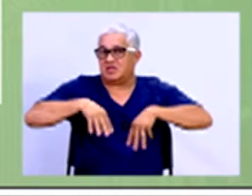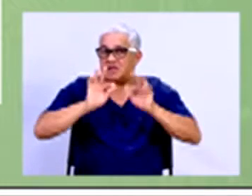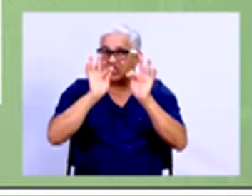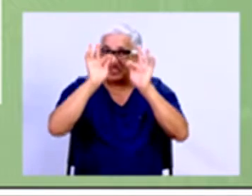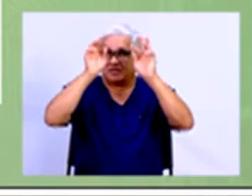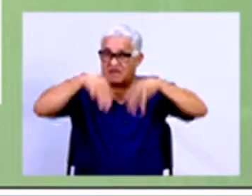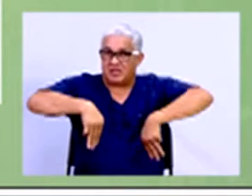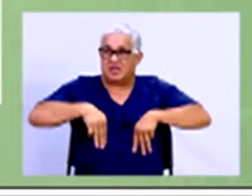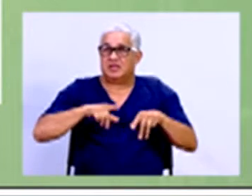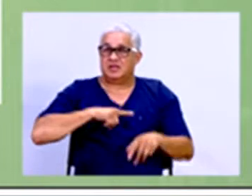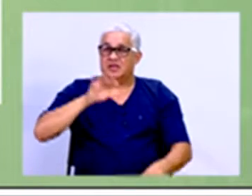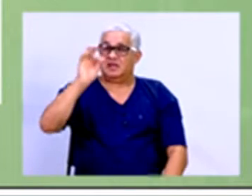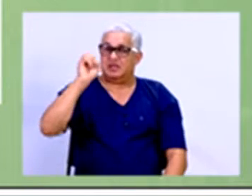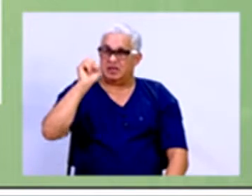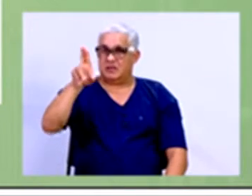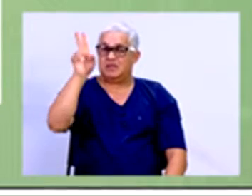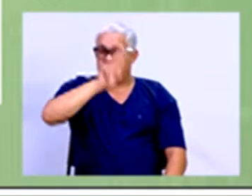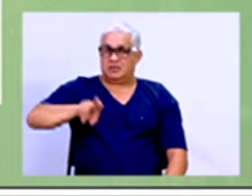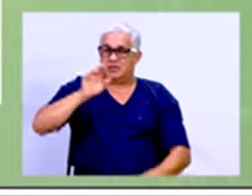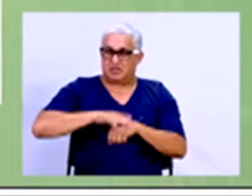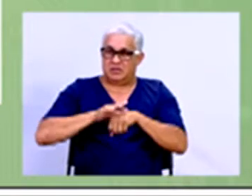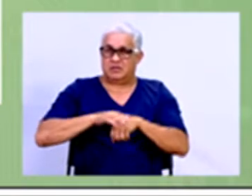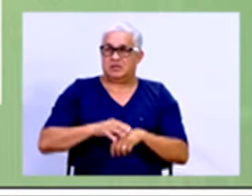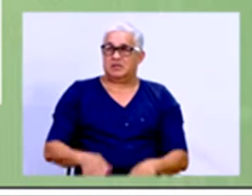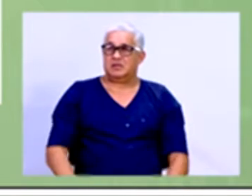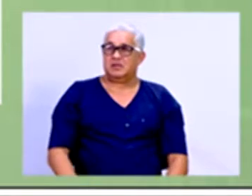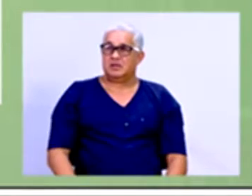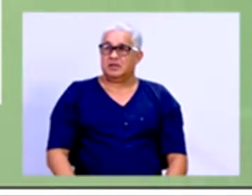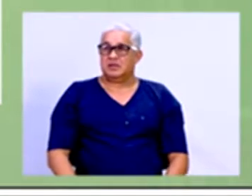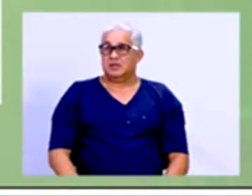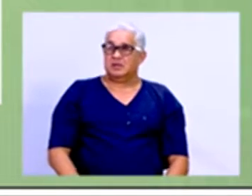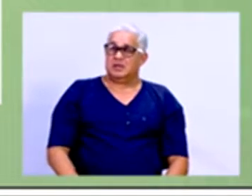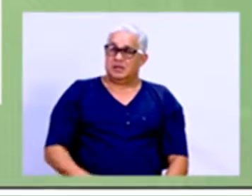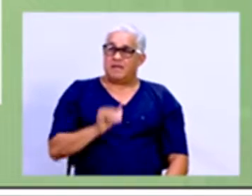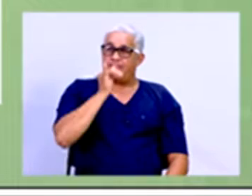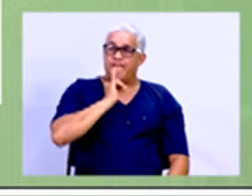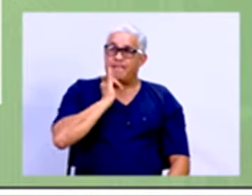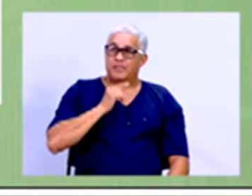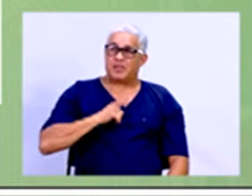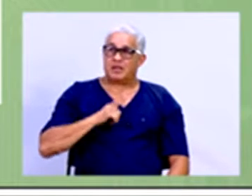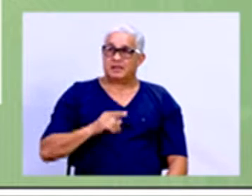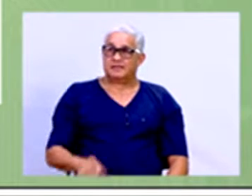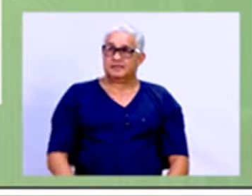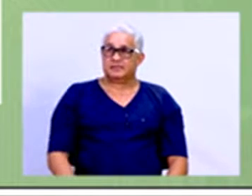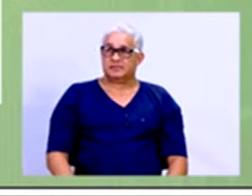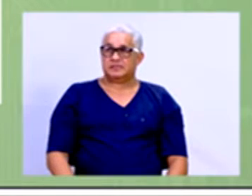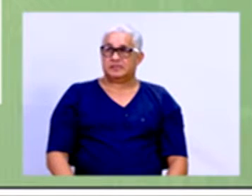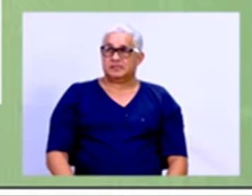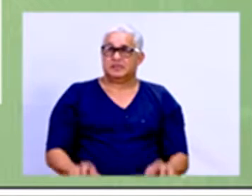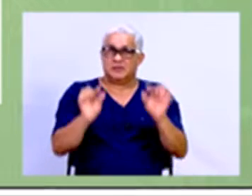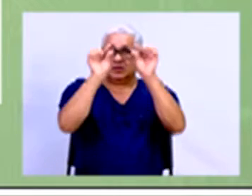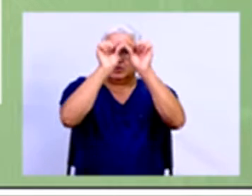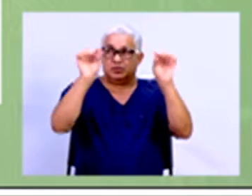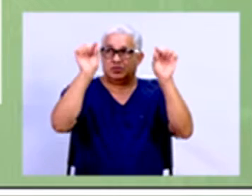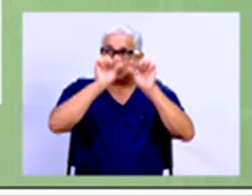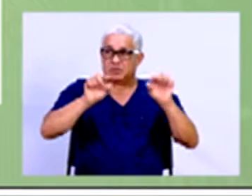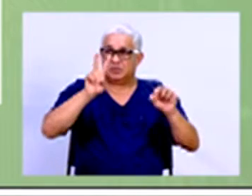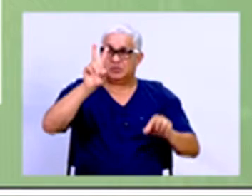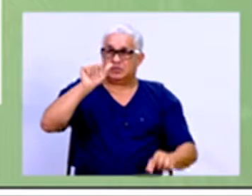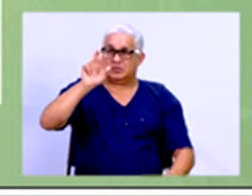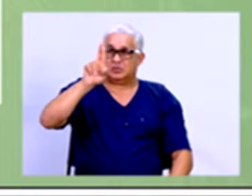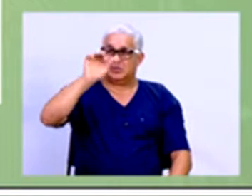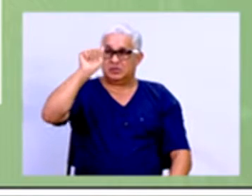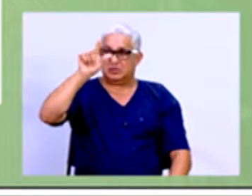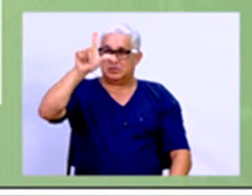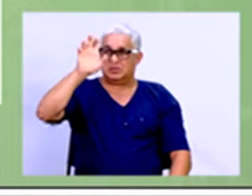gera a sequência de Fibonacci. Né? Então, nós temos aqui uma declaração dessas variáveis. Né? Vamos imprimir aqui o